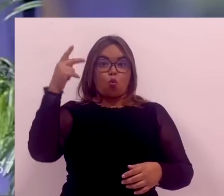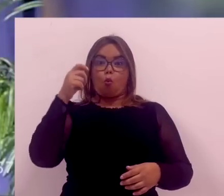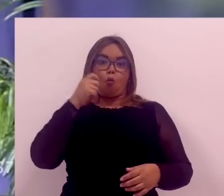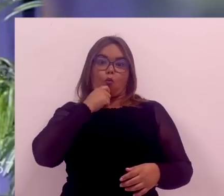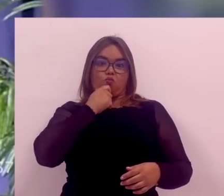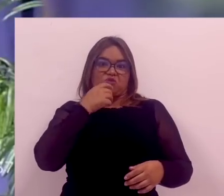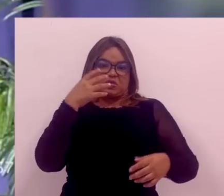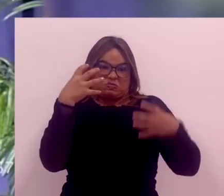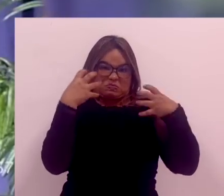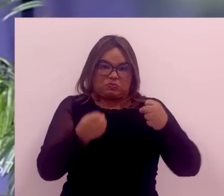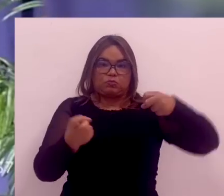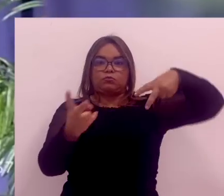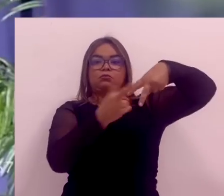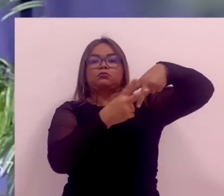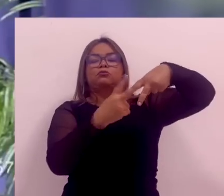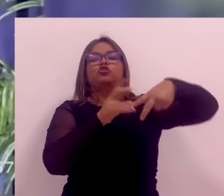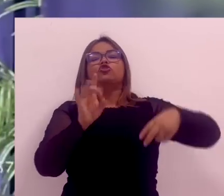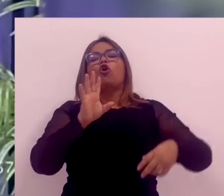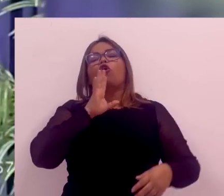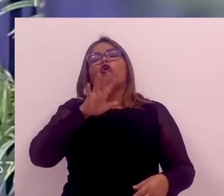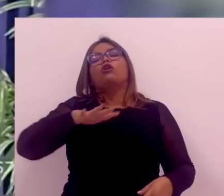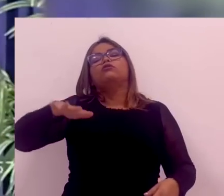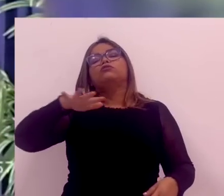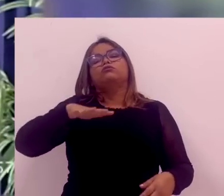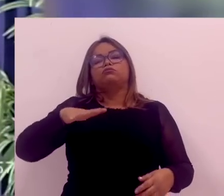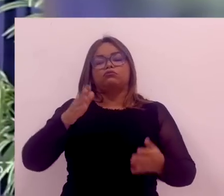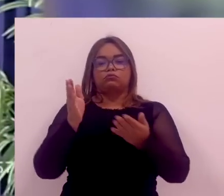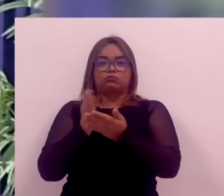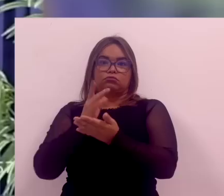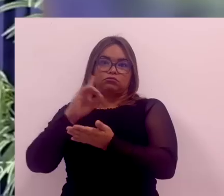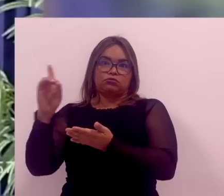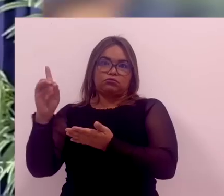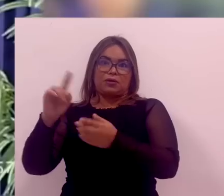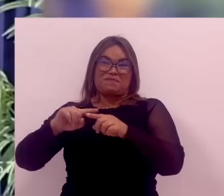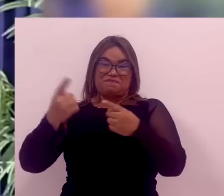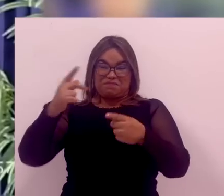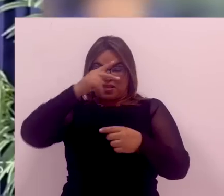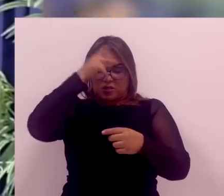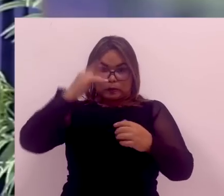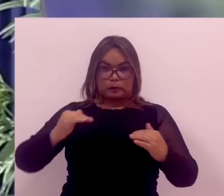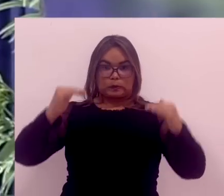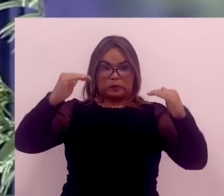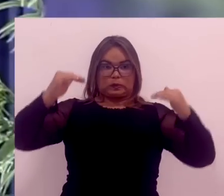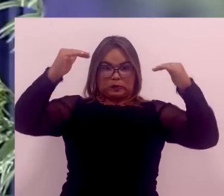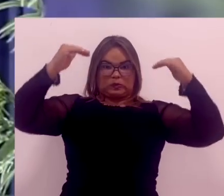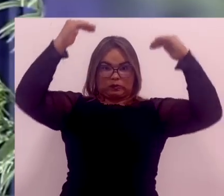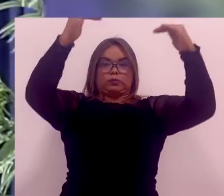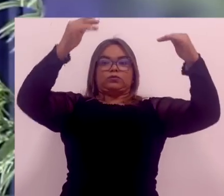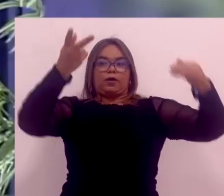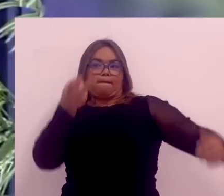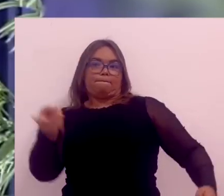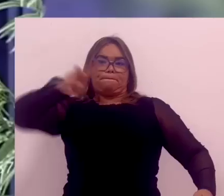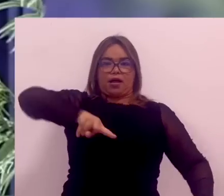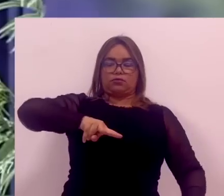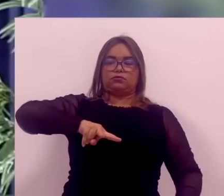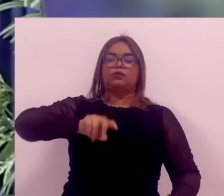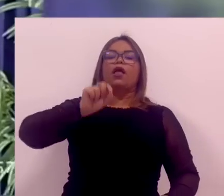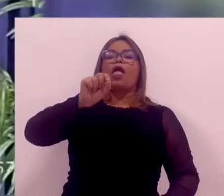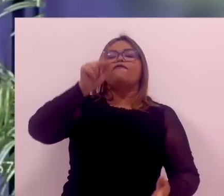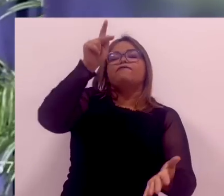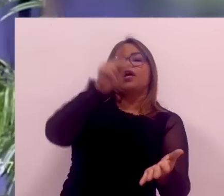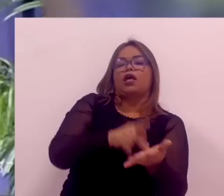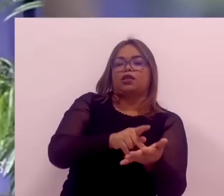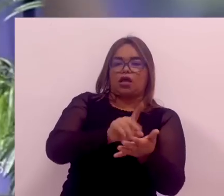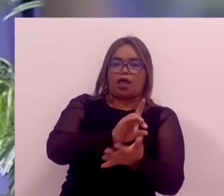dogma. Então, o que o não iniciado obtém é a doutrina da Bíblia, mas o iniciado vira tudo de cabeça